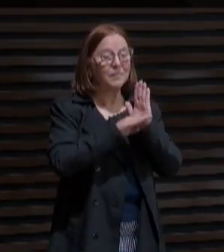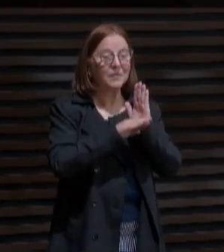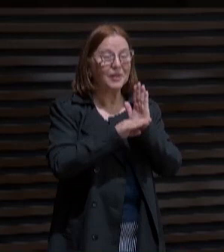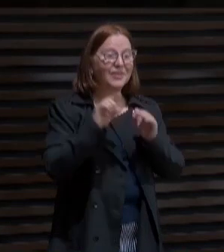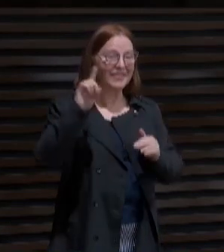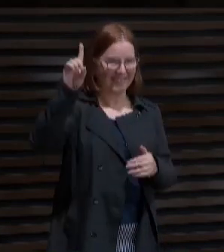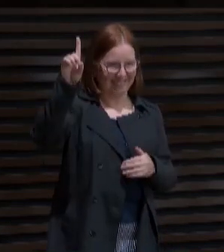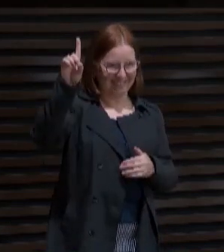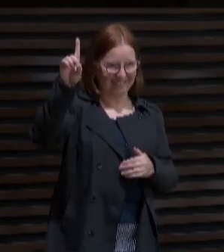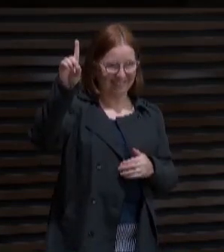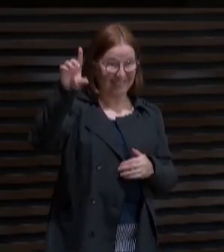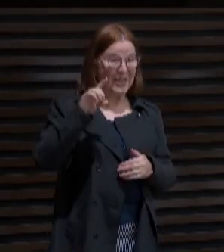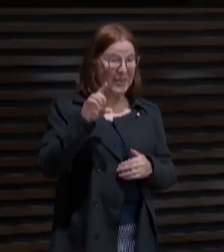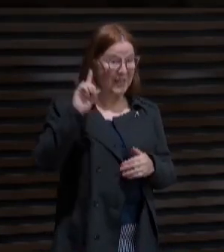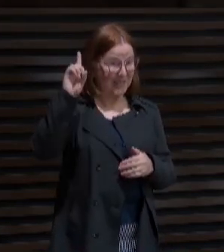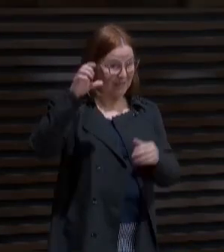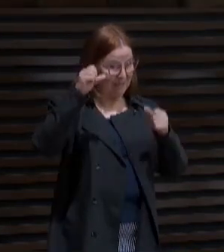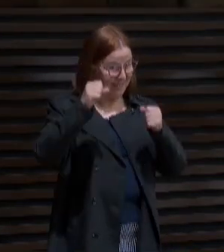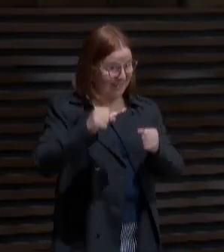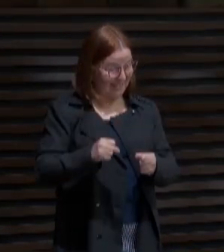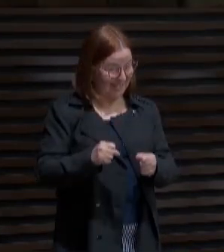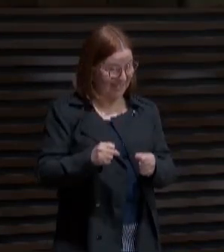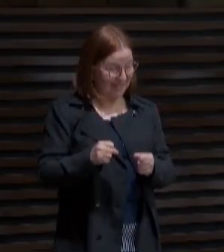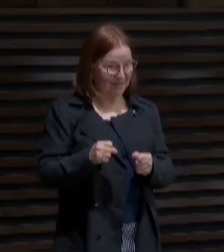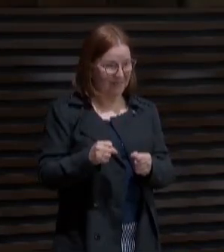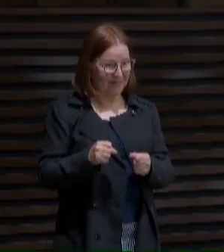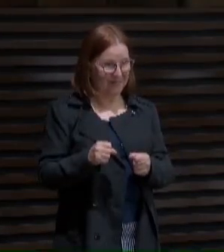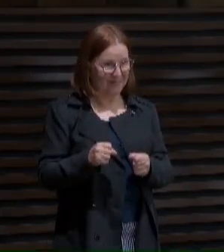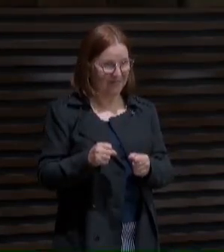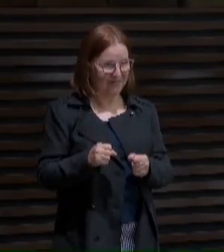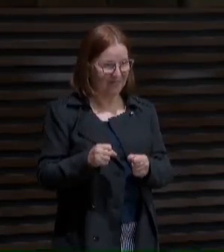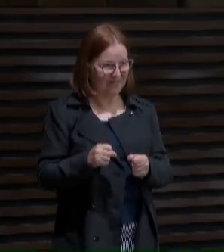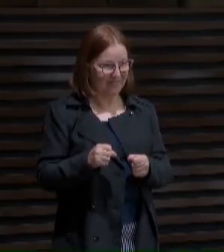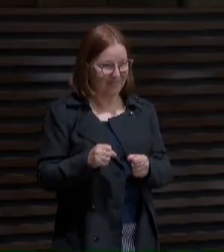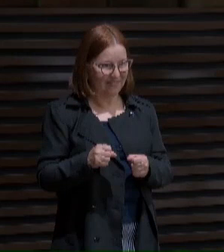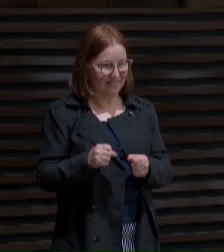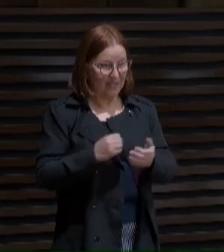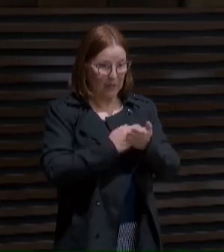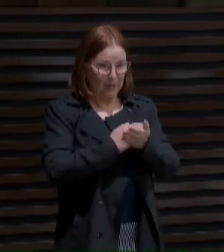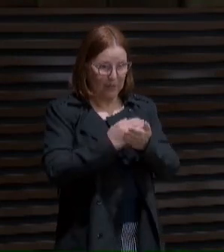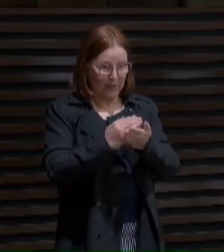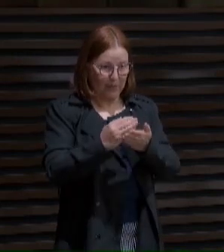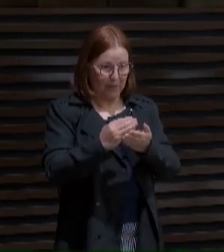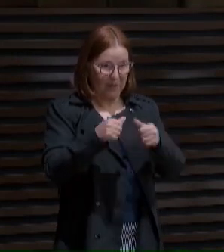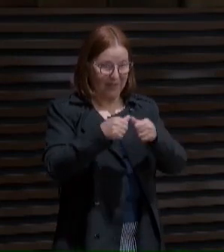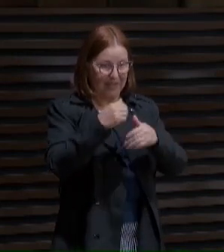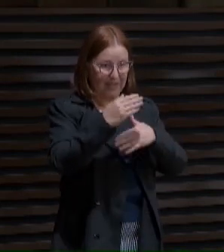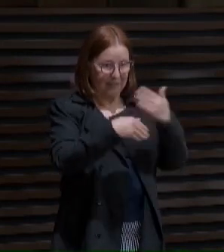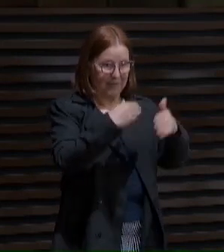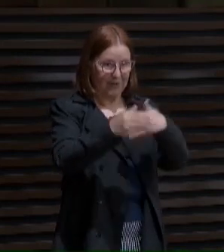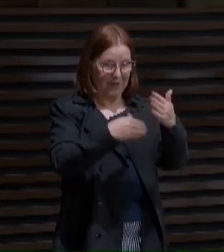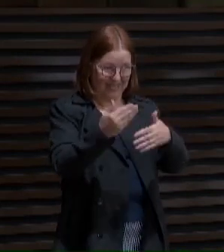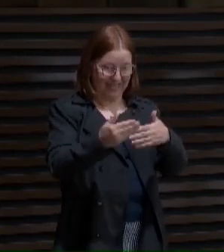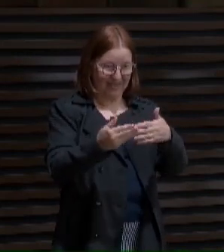Deus. Só Deus poderia dar início a esse processo e aplicar a